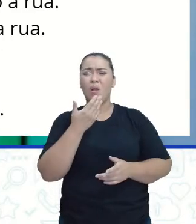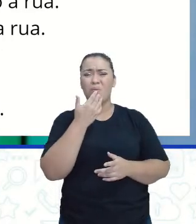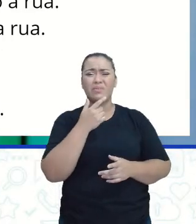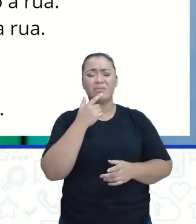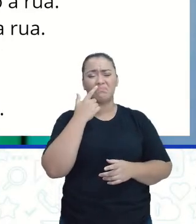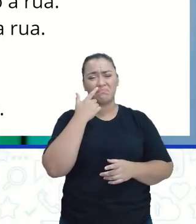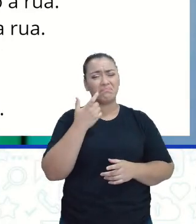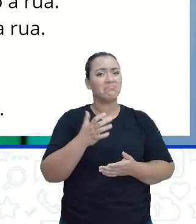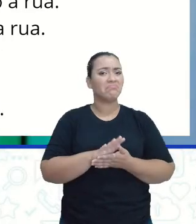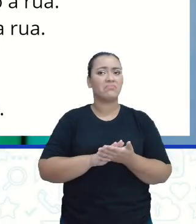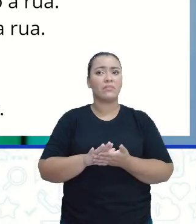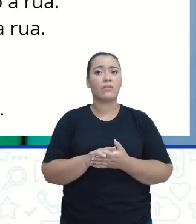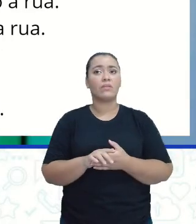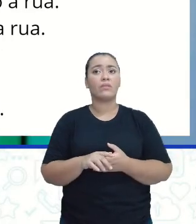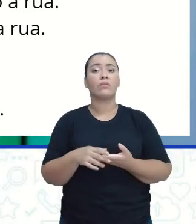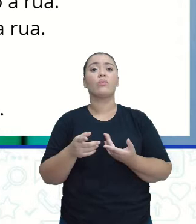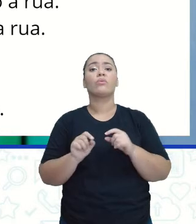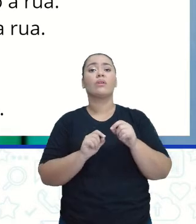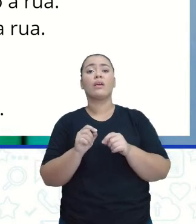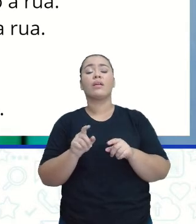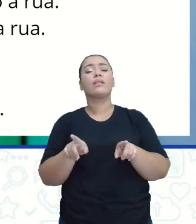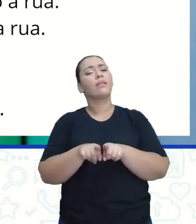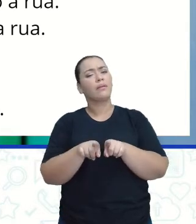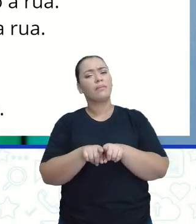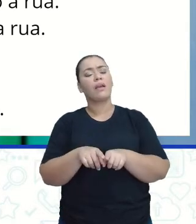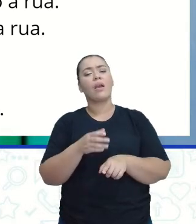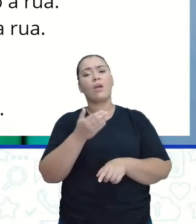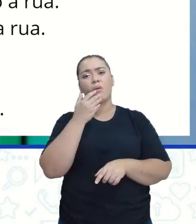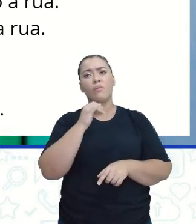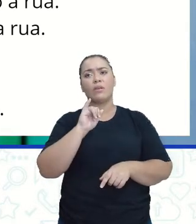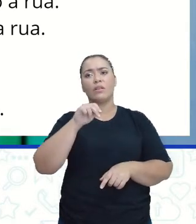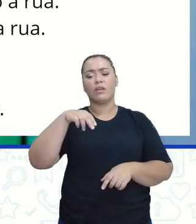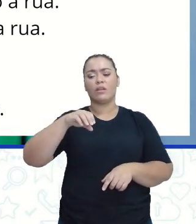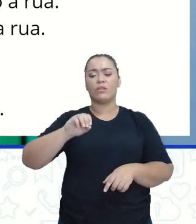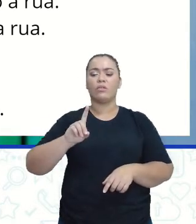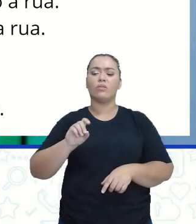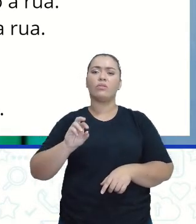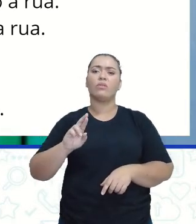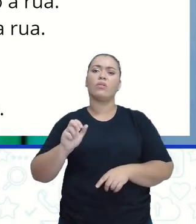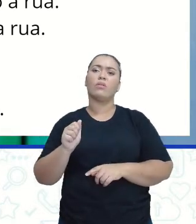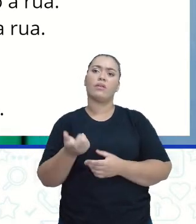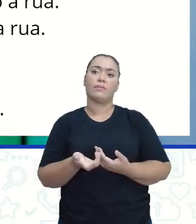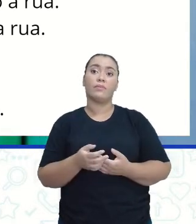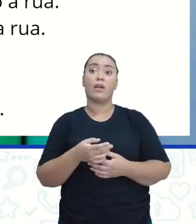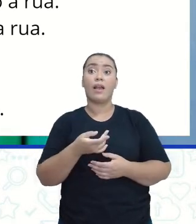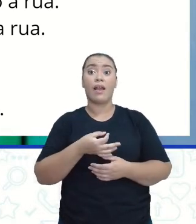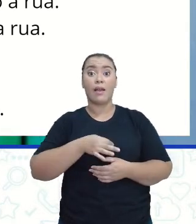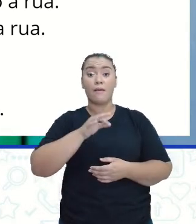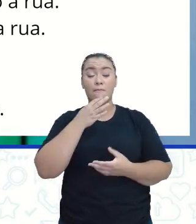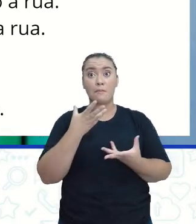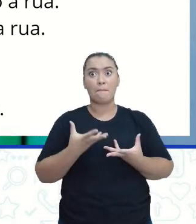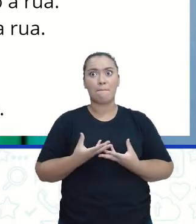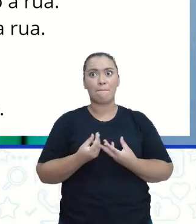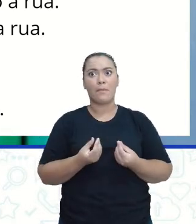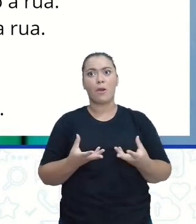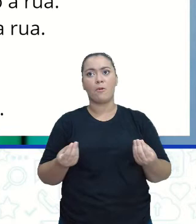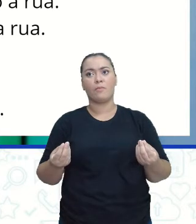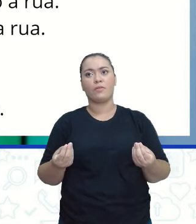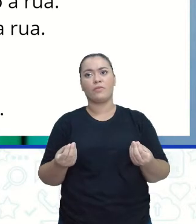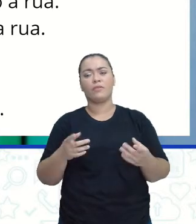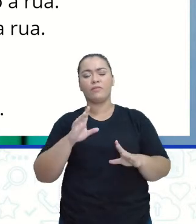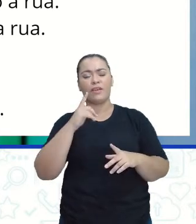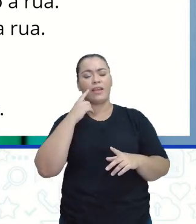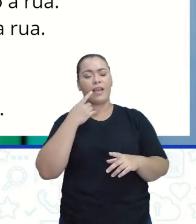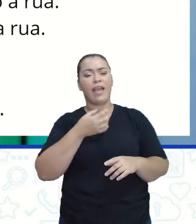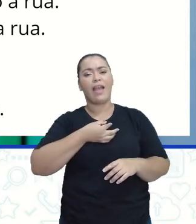cheiro. A comida estava o quê? Inodora. O café da manhã foi farto. O café matinal, então